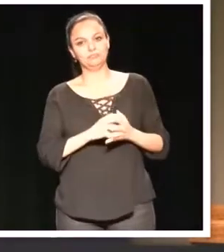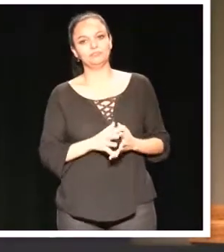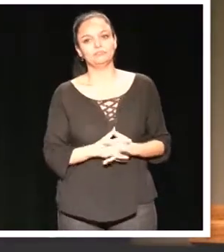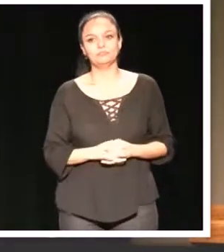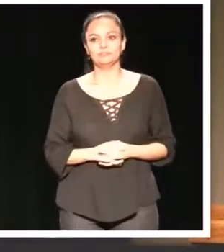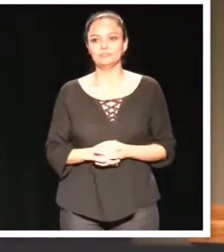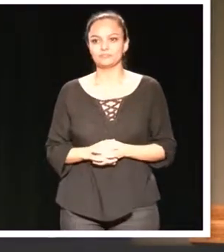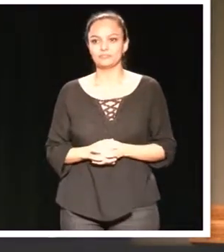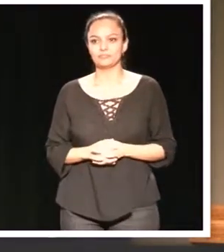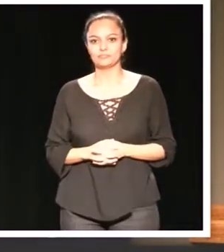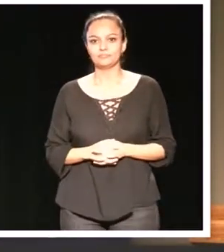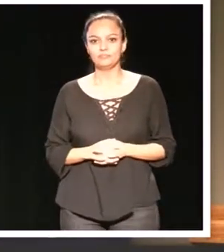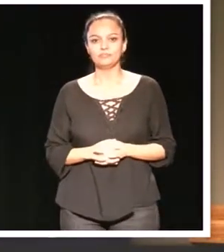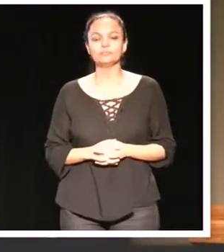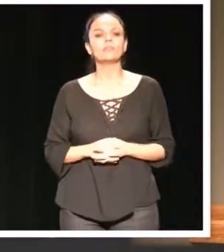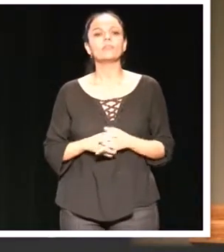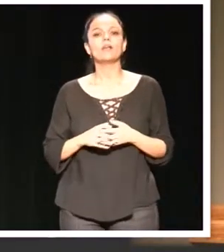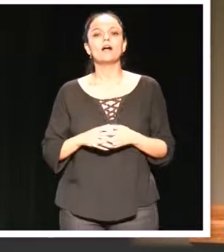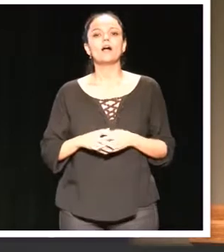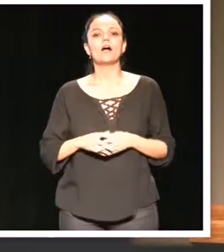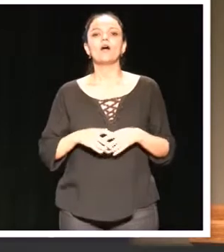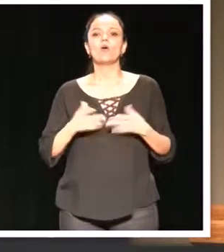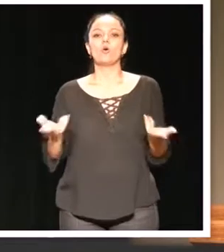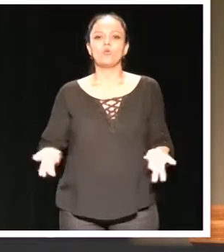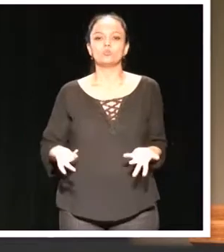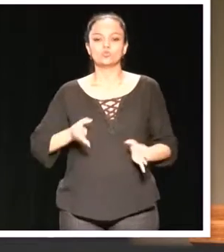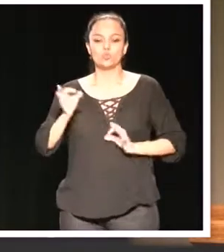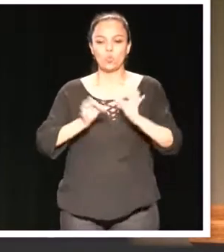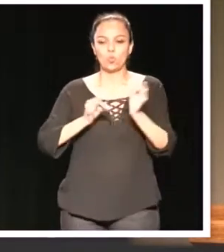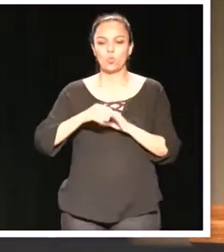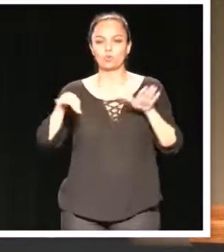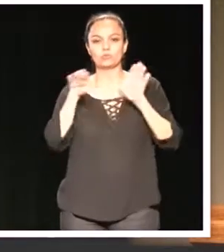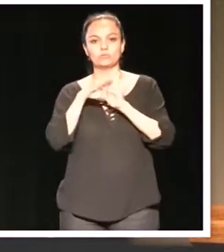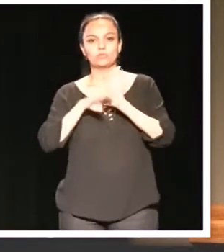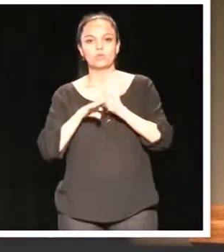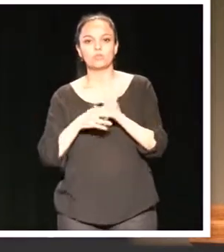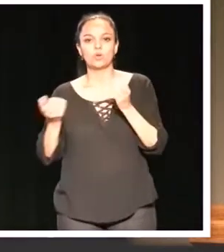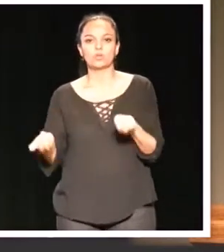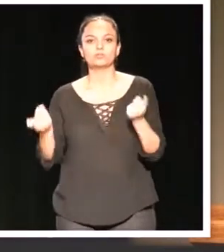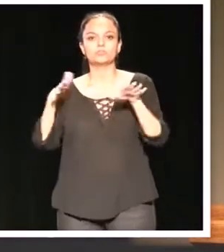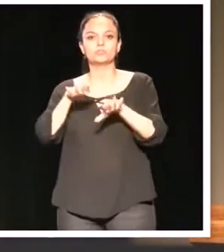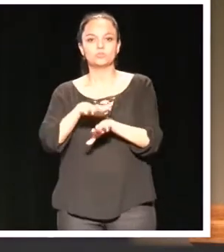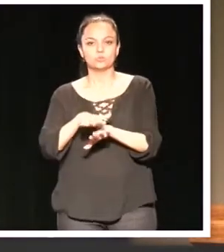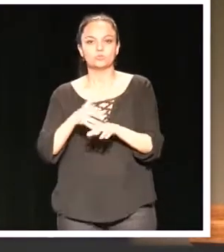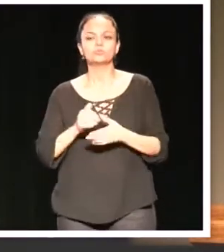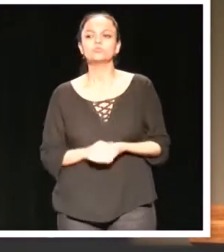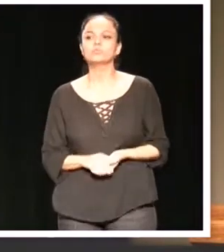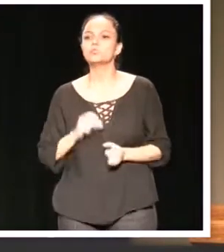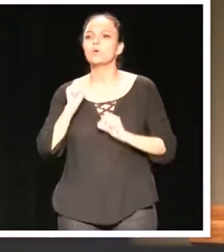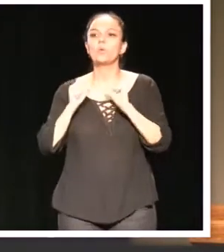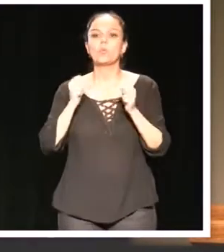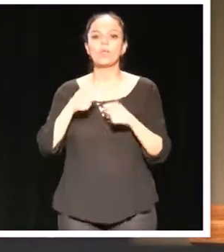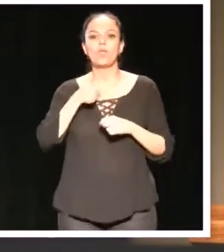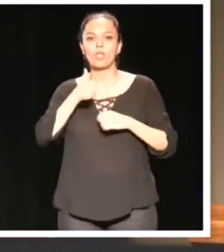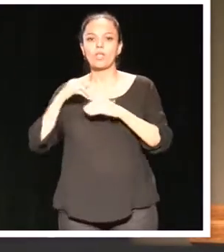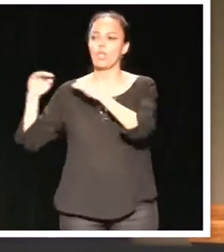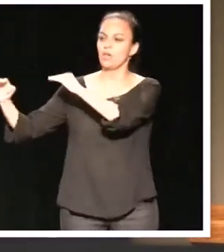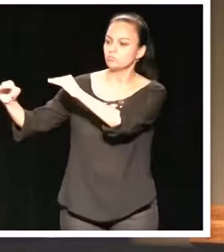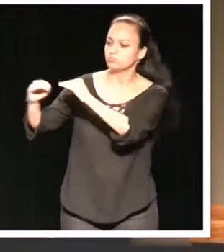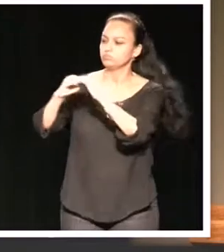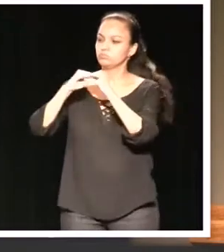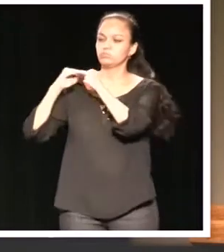Os programas de inclusão. O objetivo dos programas de inclusão é homogeneizar